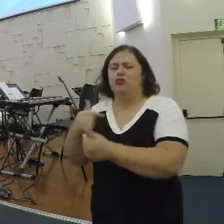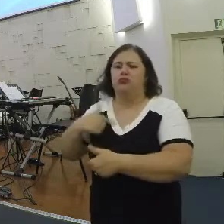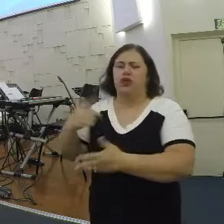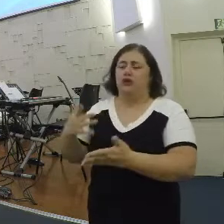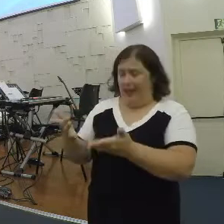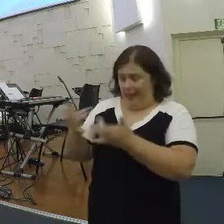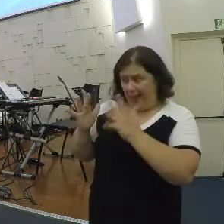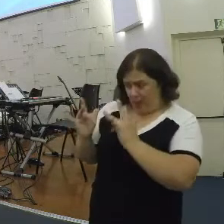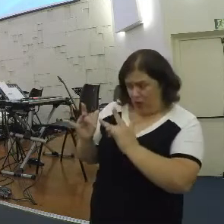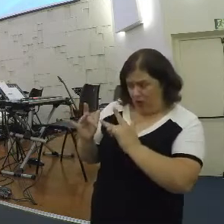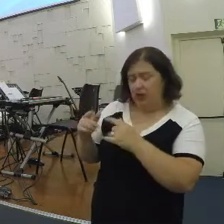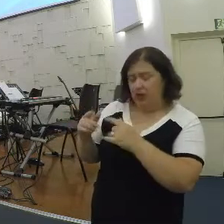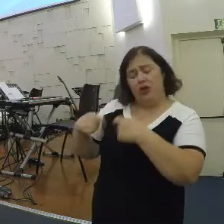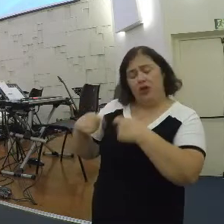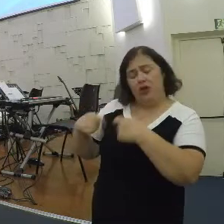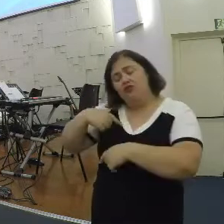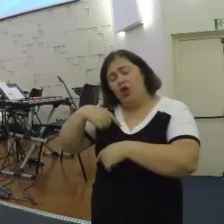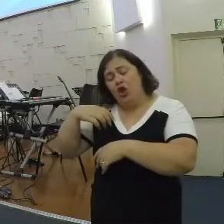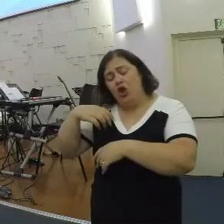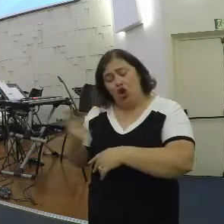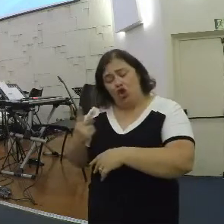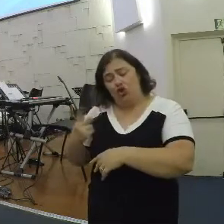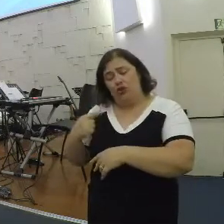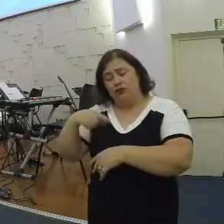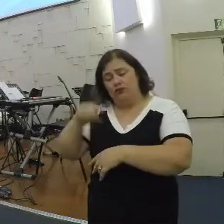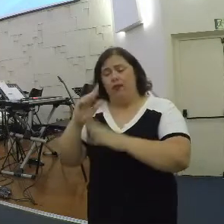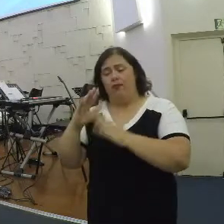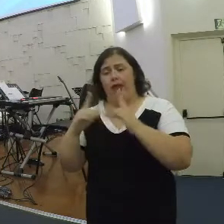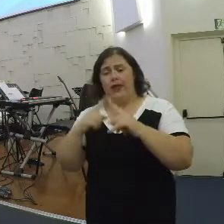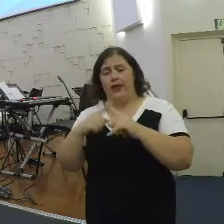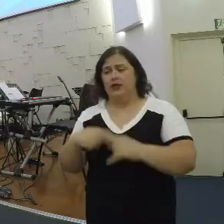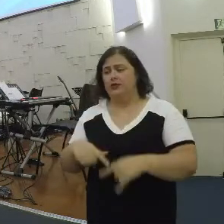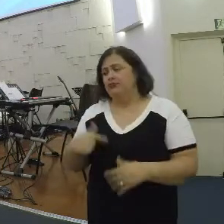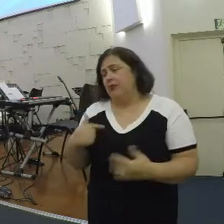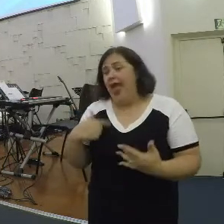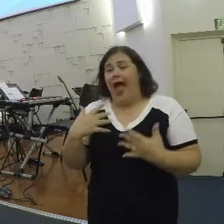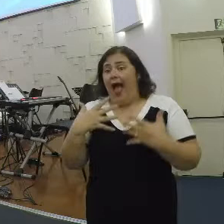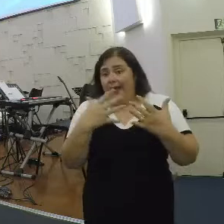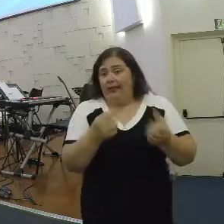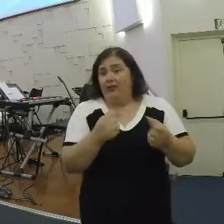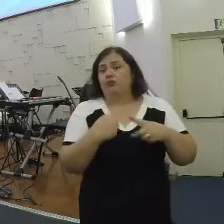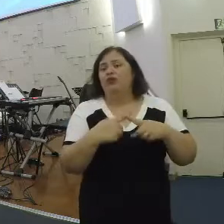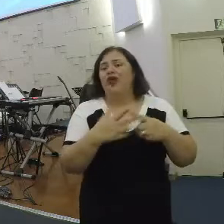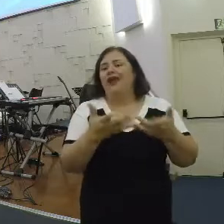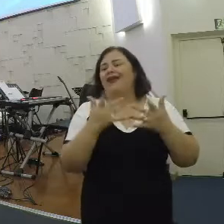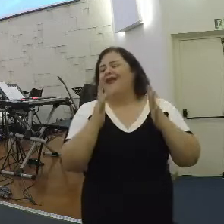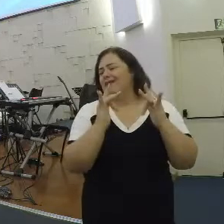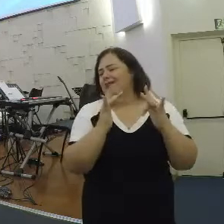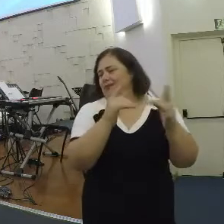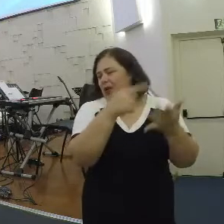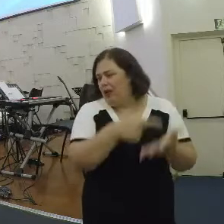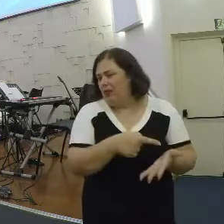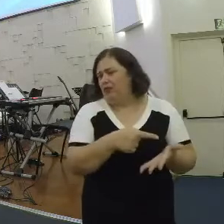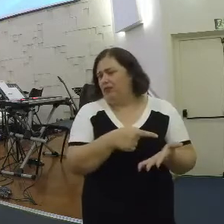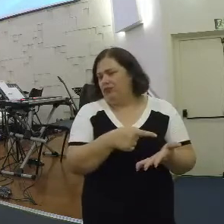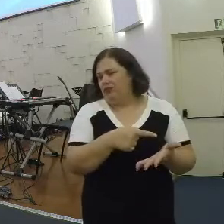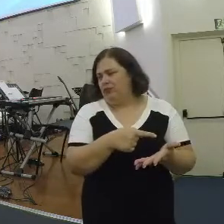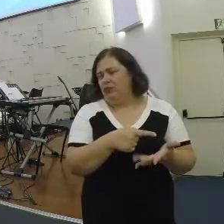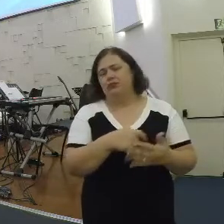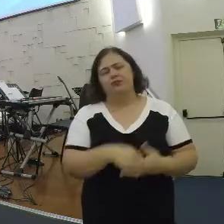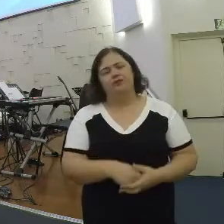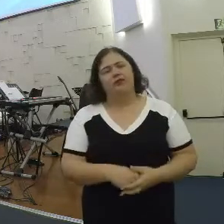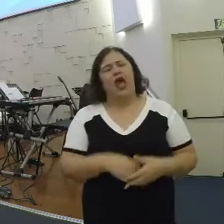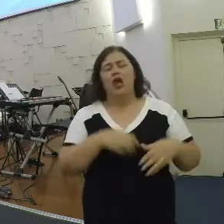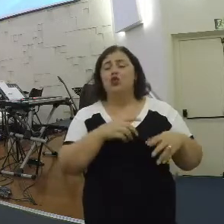infância, uma das igrejas mais comprometidas com a pregação bíblica que eu conheci ao longo da minha vida. Me influencia até hoje as